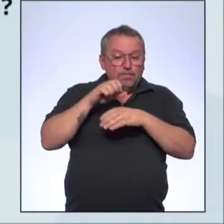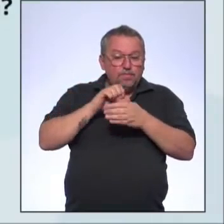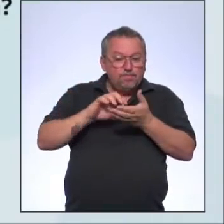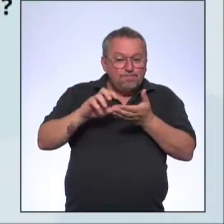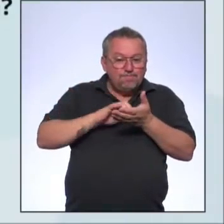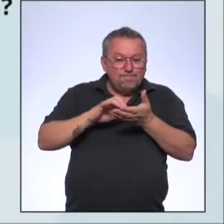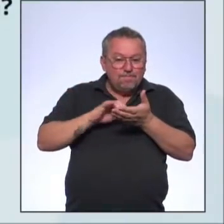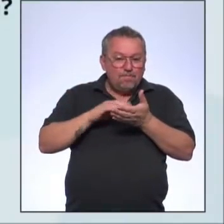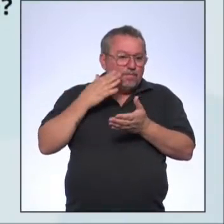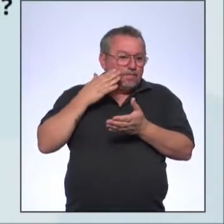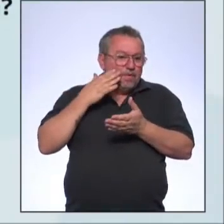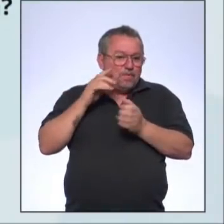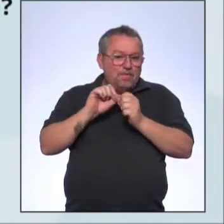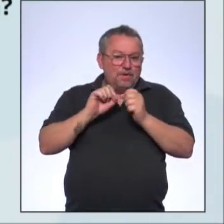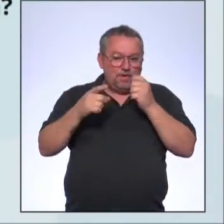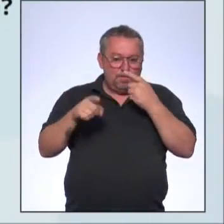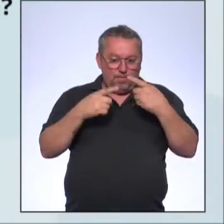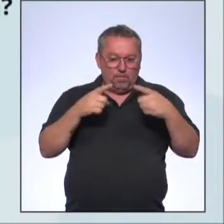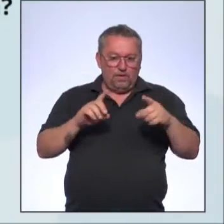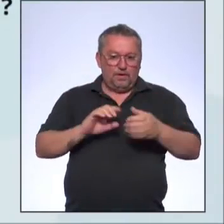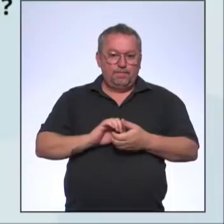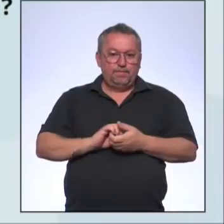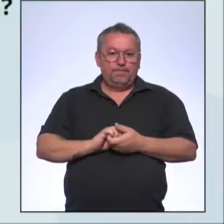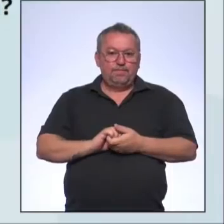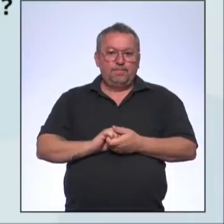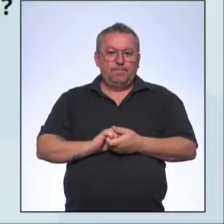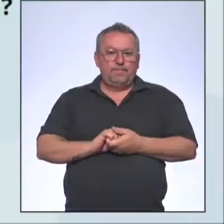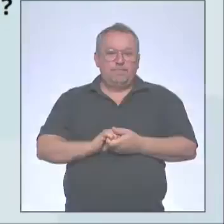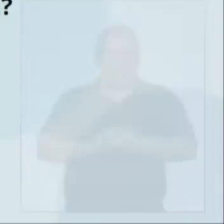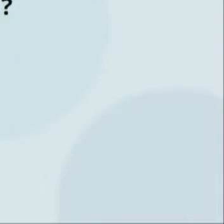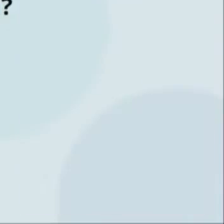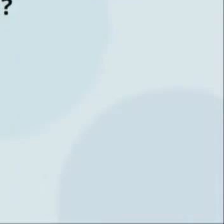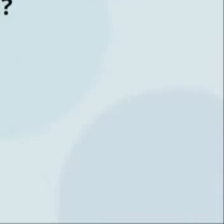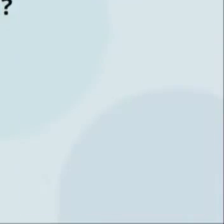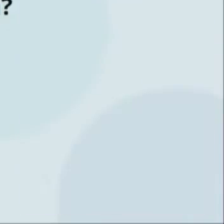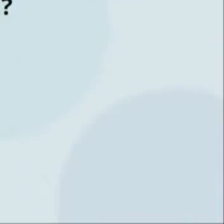que é preciso saber para compor uma música.